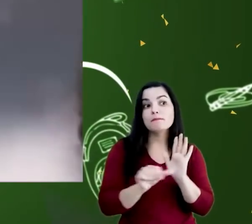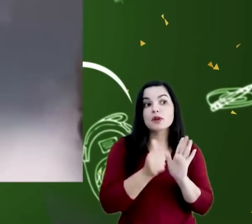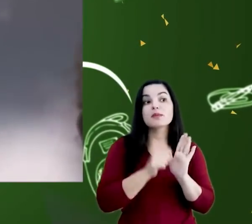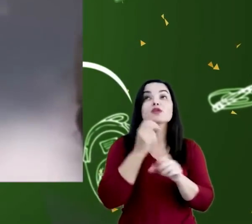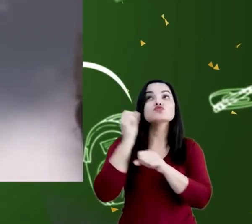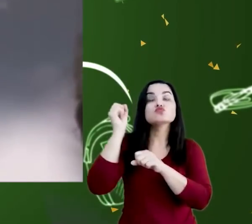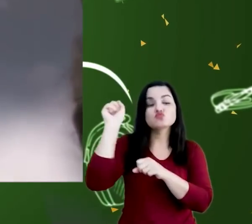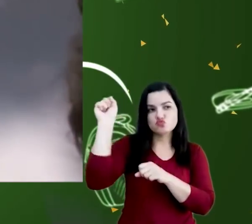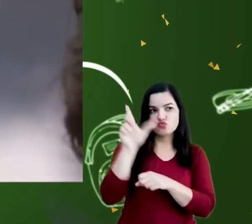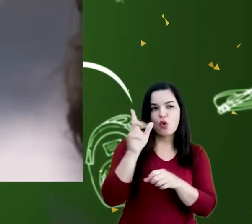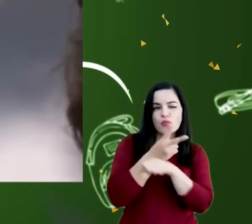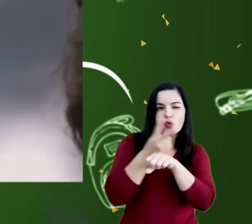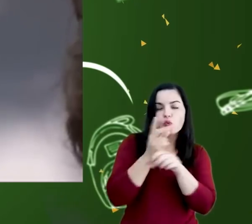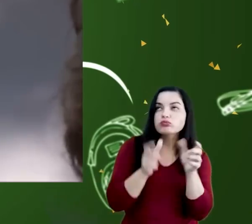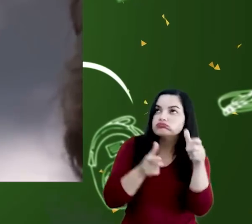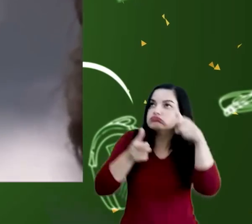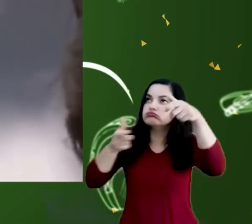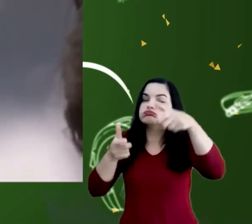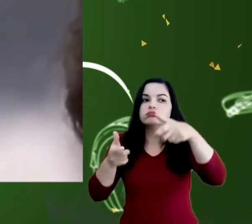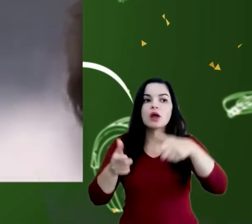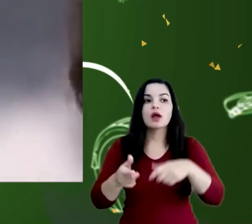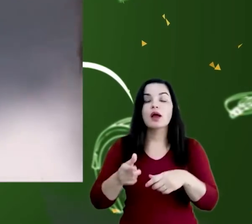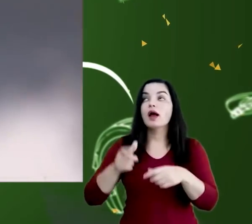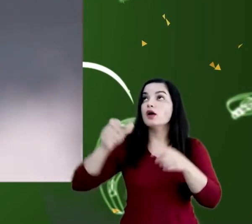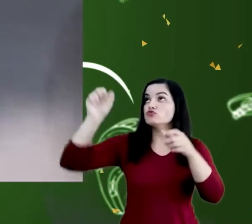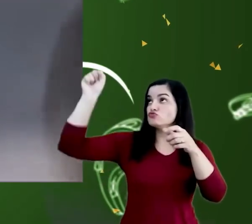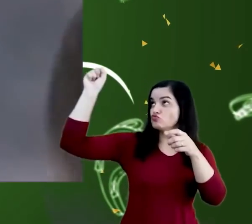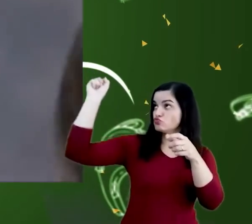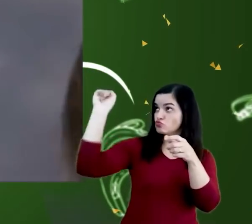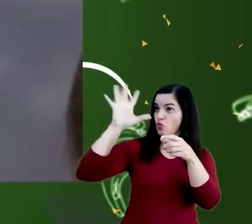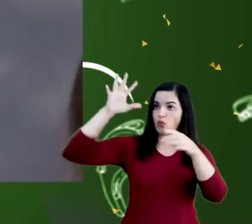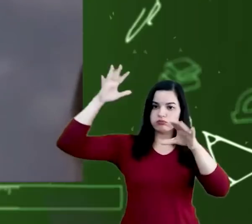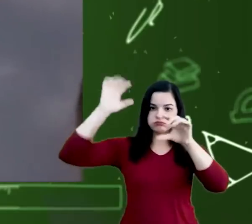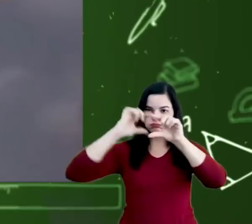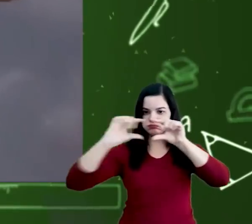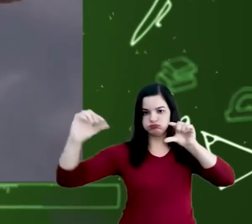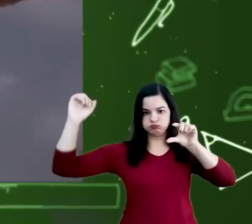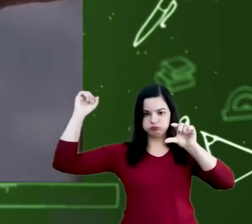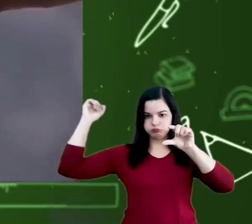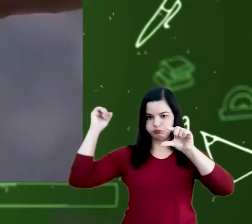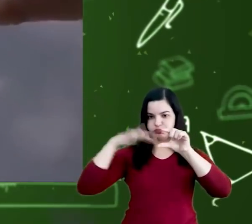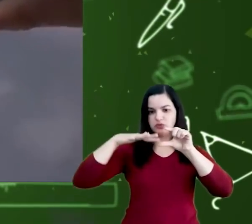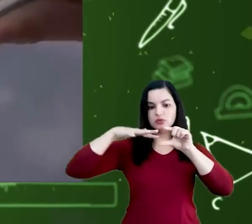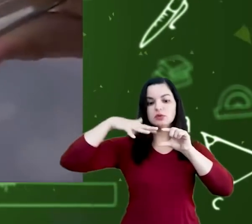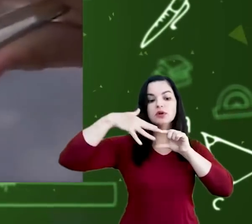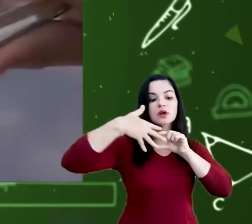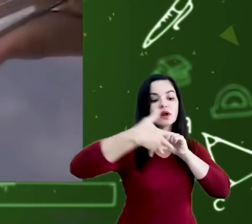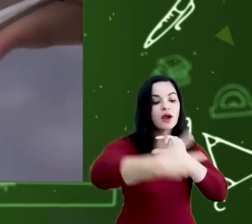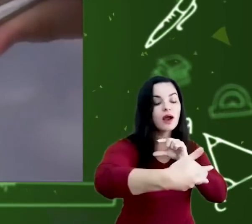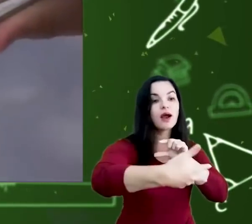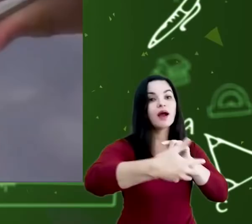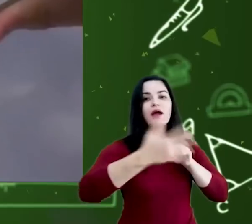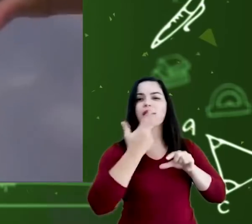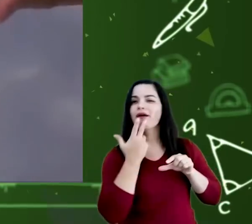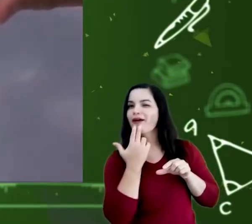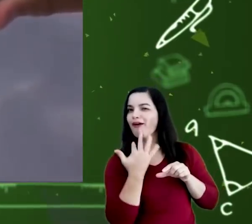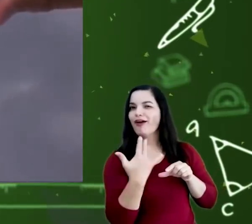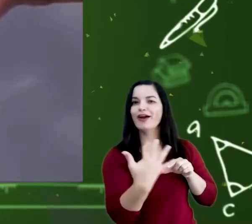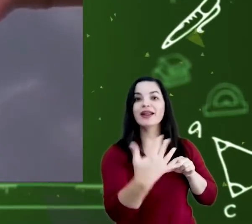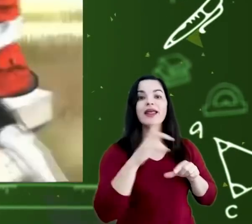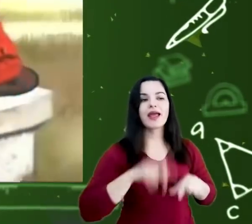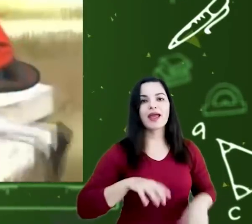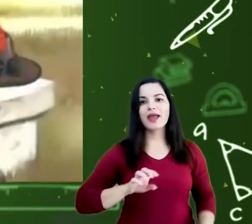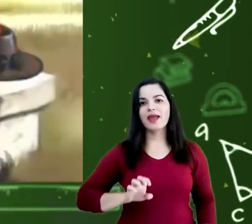luz do sol. Viu? Quando a luz do sol atravessa um dos meus lados, aparece uma linda faixa colorida. É o